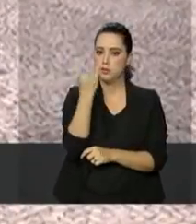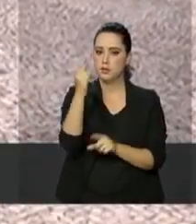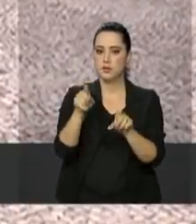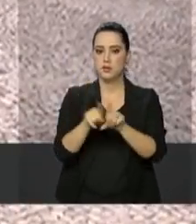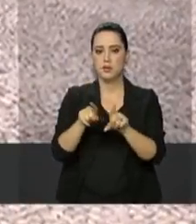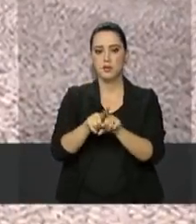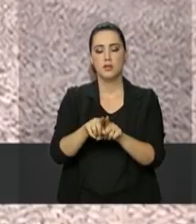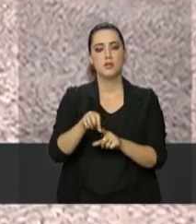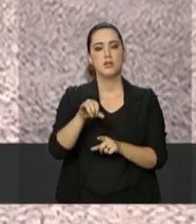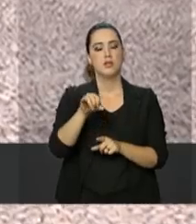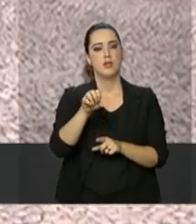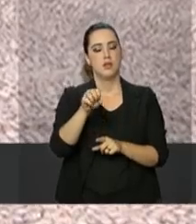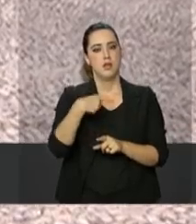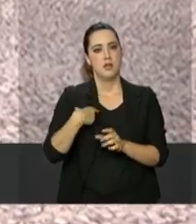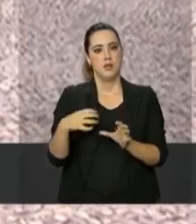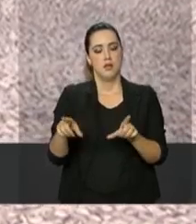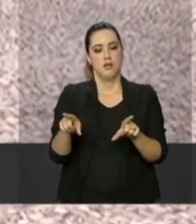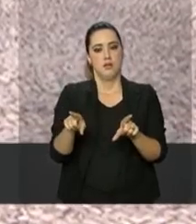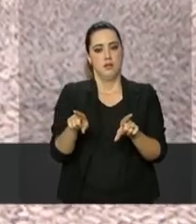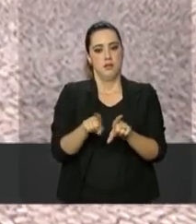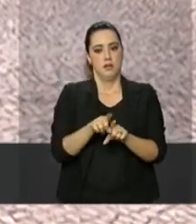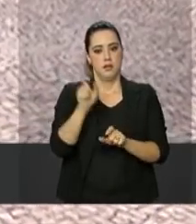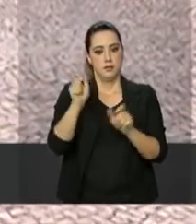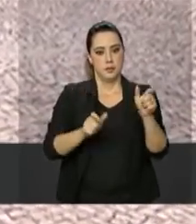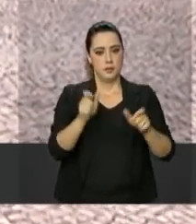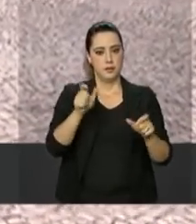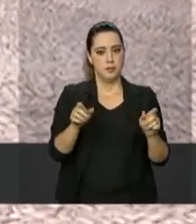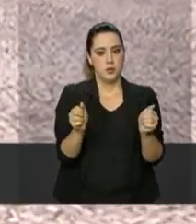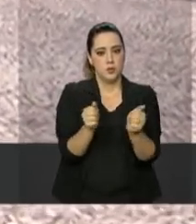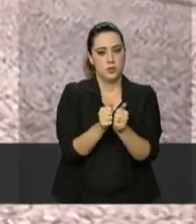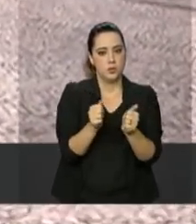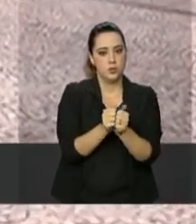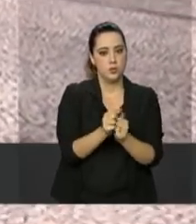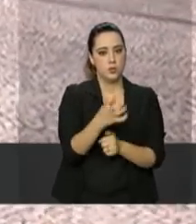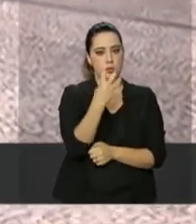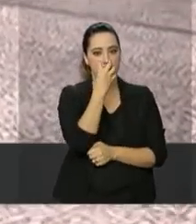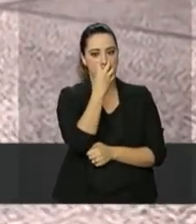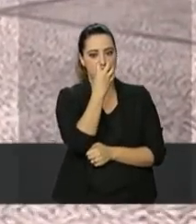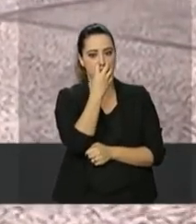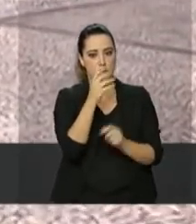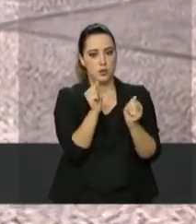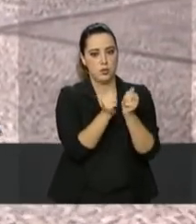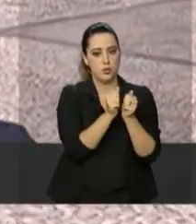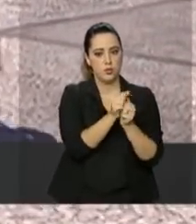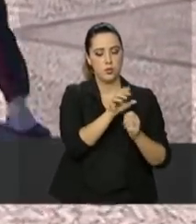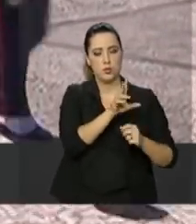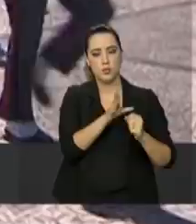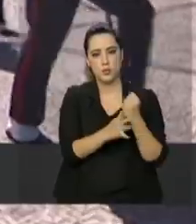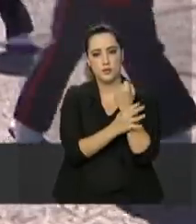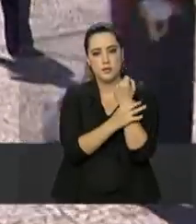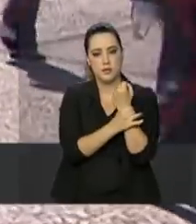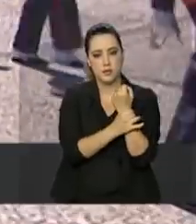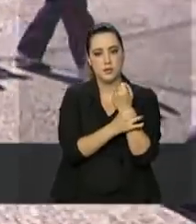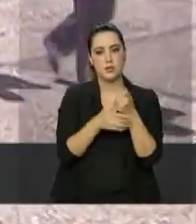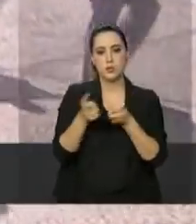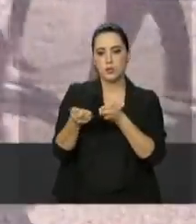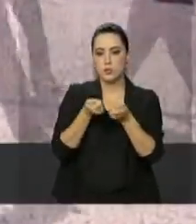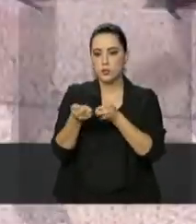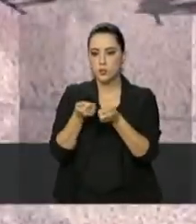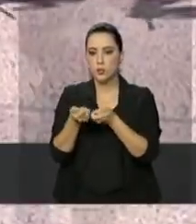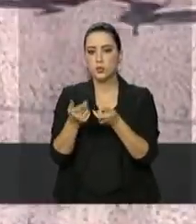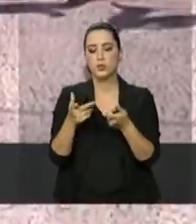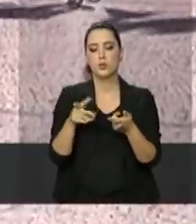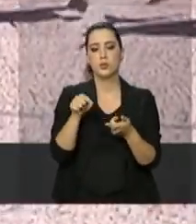os sinófilos aí com os cães de guerra, que tem a participação também na segurança, em atividades de controle